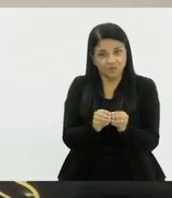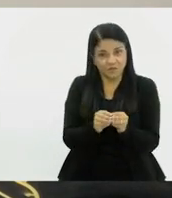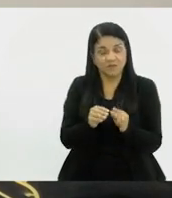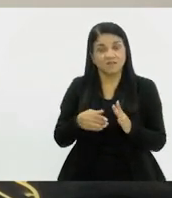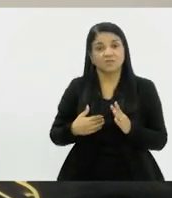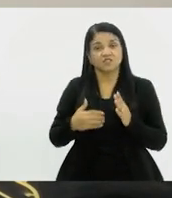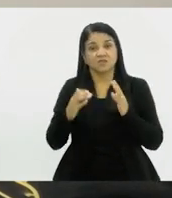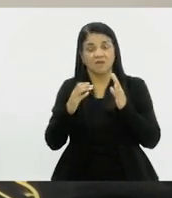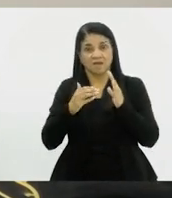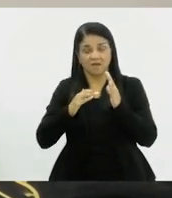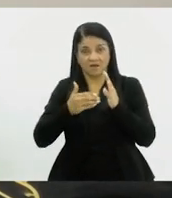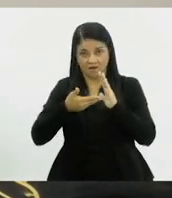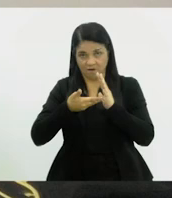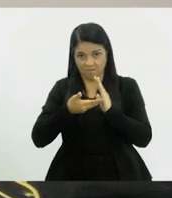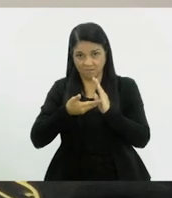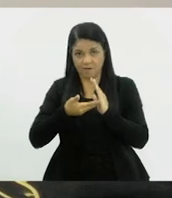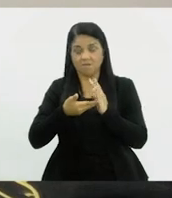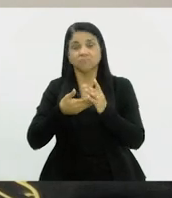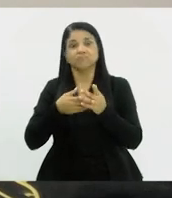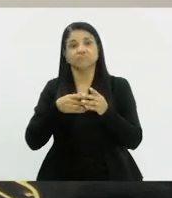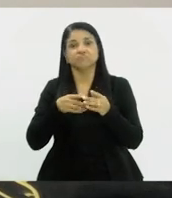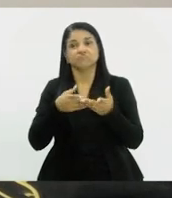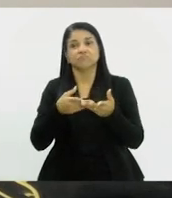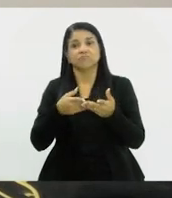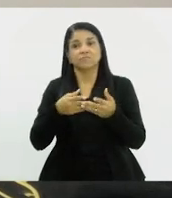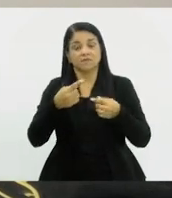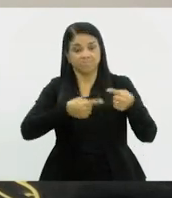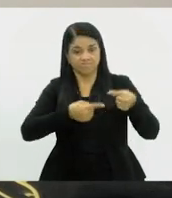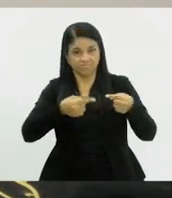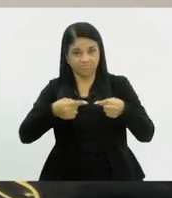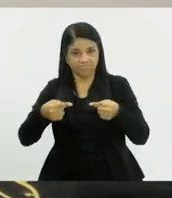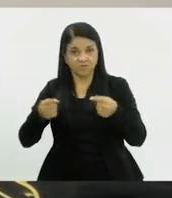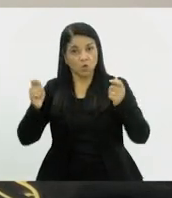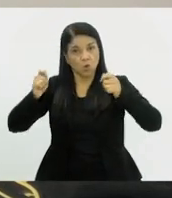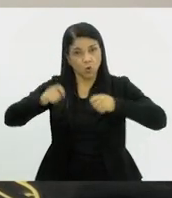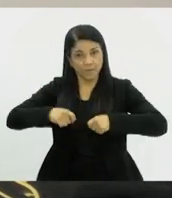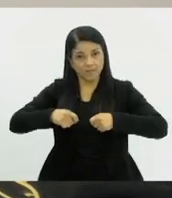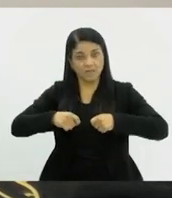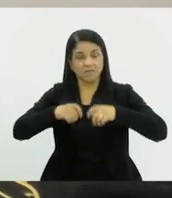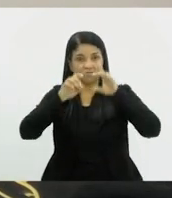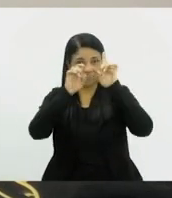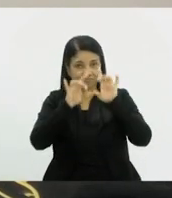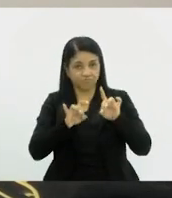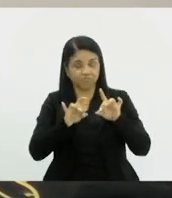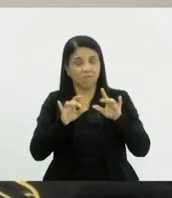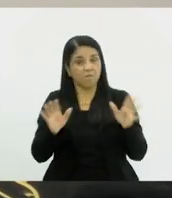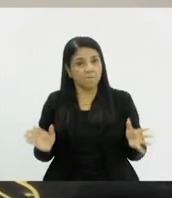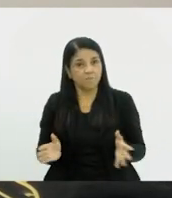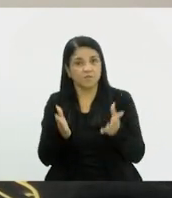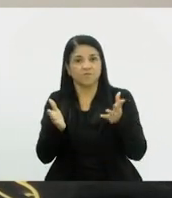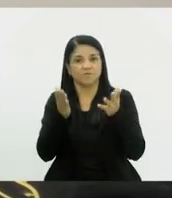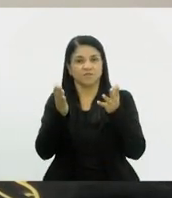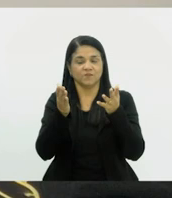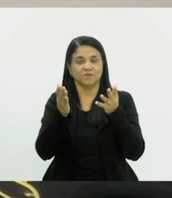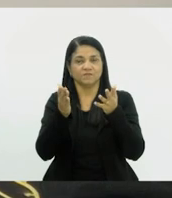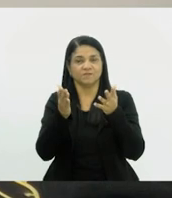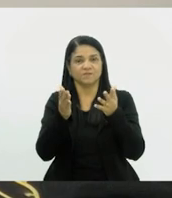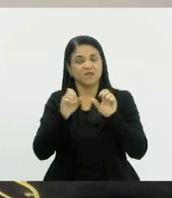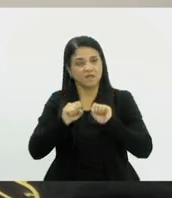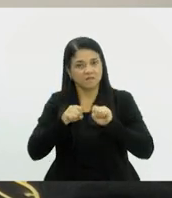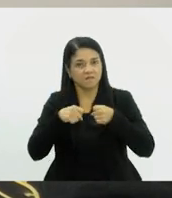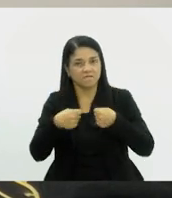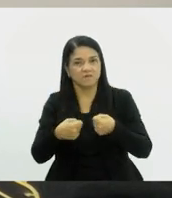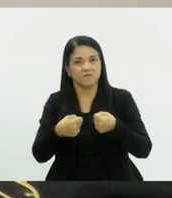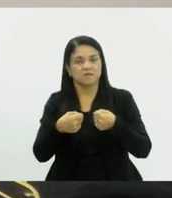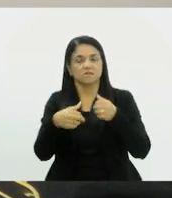Câmara também seguindo essa linha do das nossas competências específicas né promovendo então eh a defesa